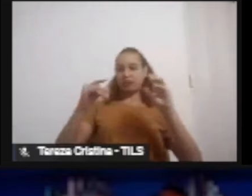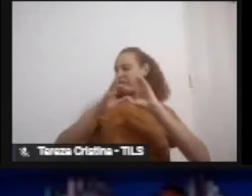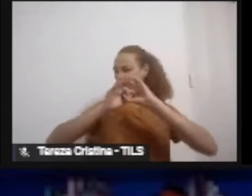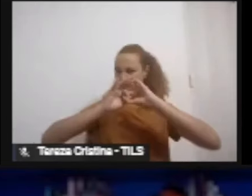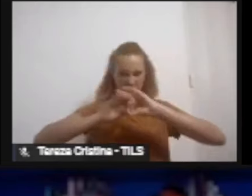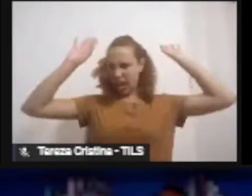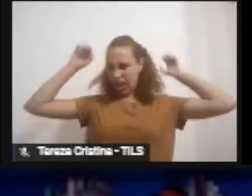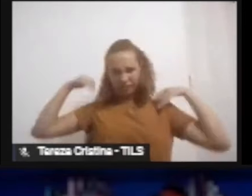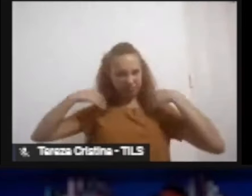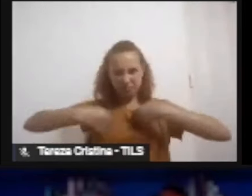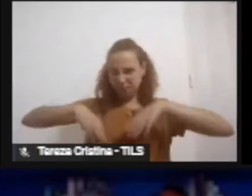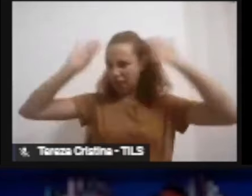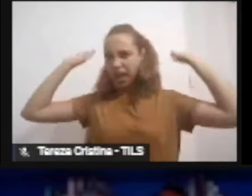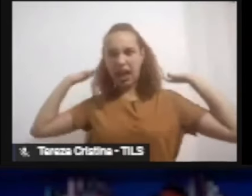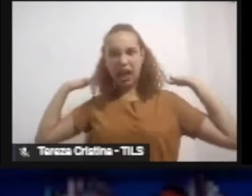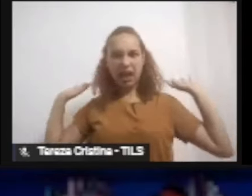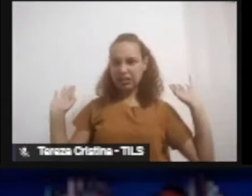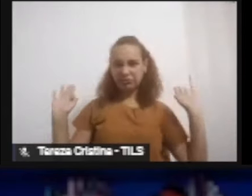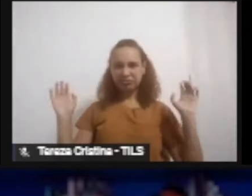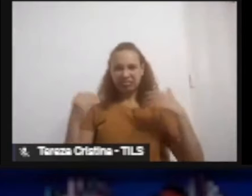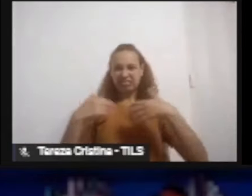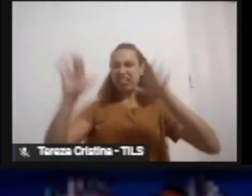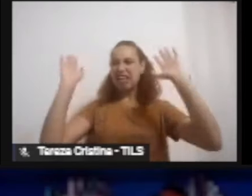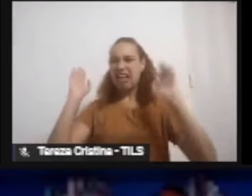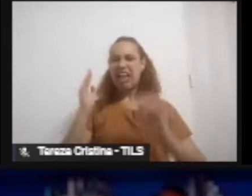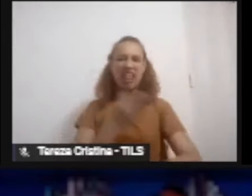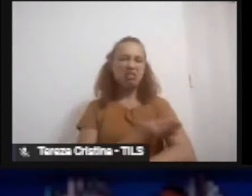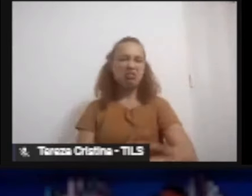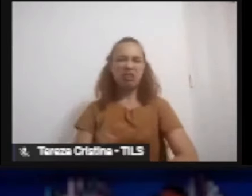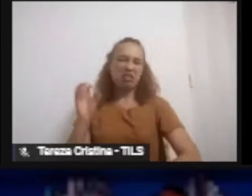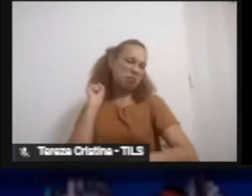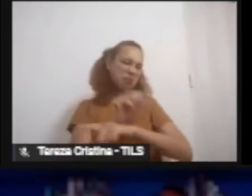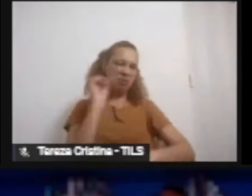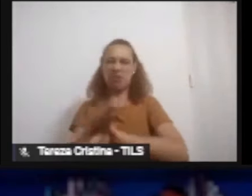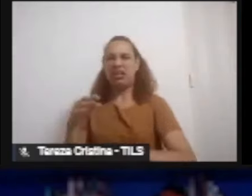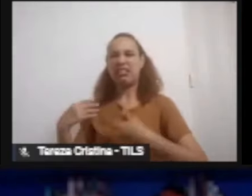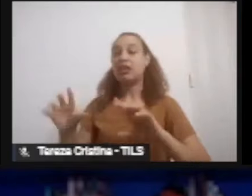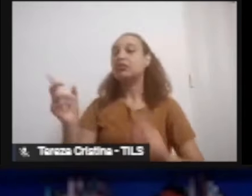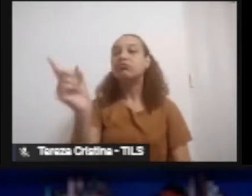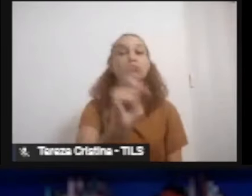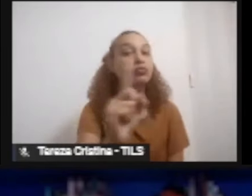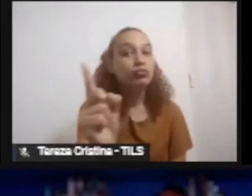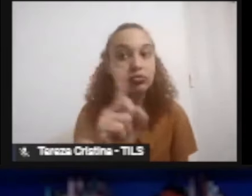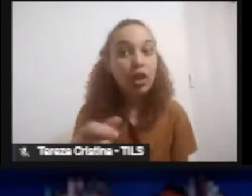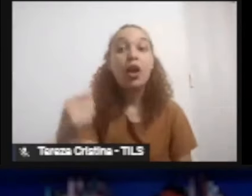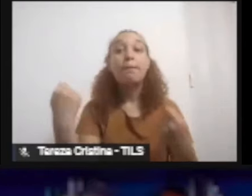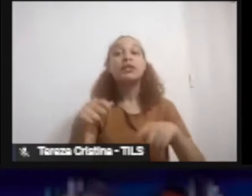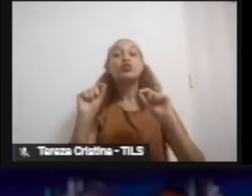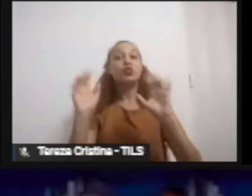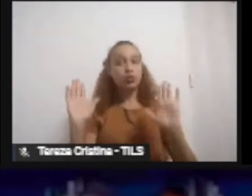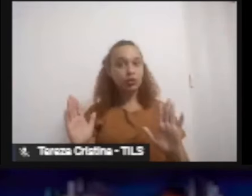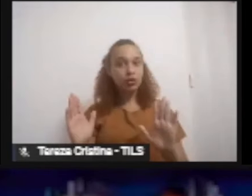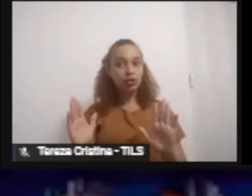fazer o que quiser, deixa ela mandar, deixa ela ser mal educada, não é isso. A gente tem que encontrar isso aqui, ó, o meio termo, tá?